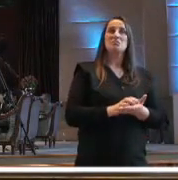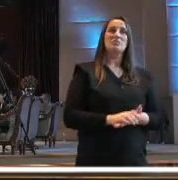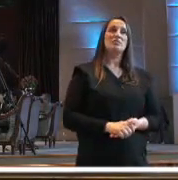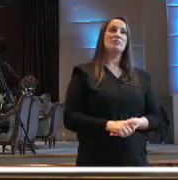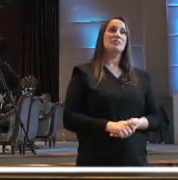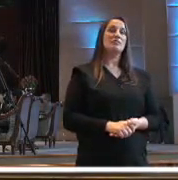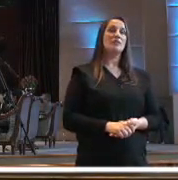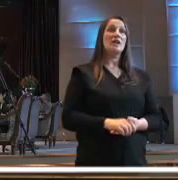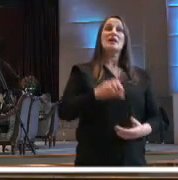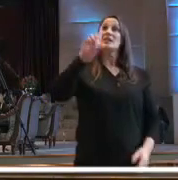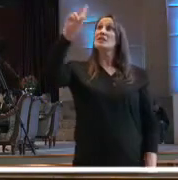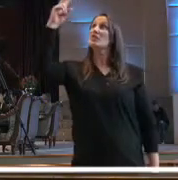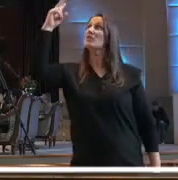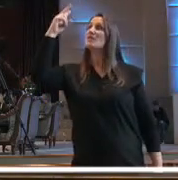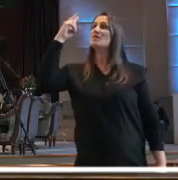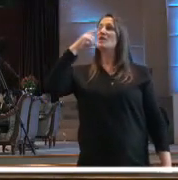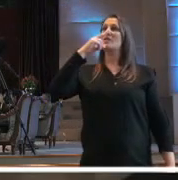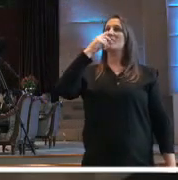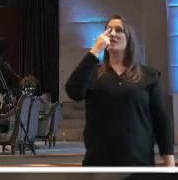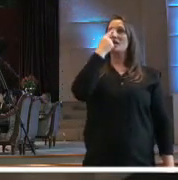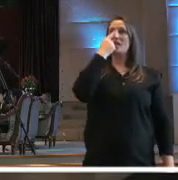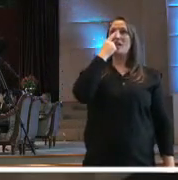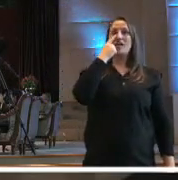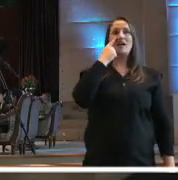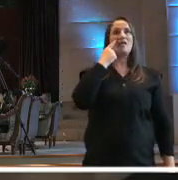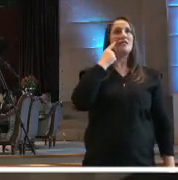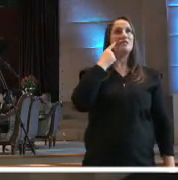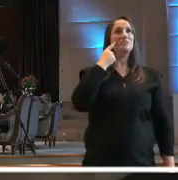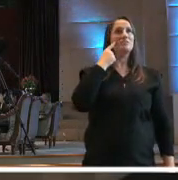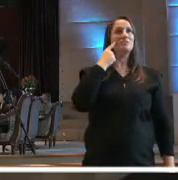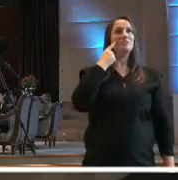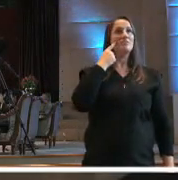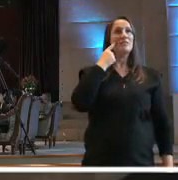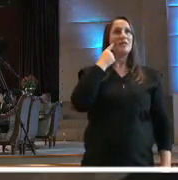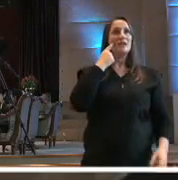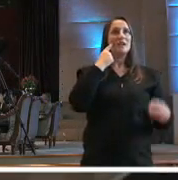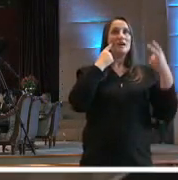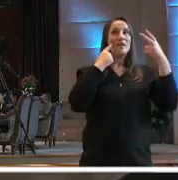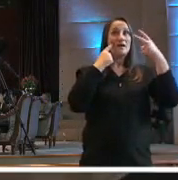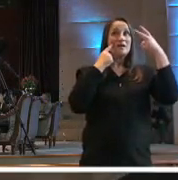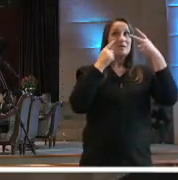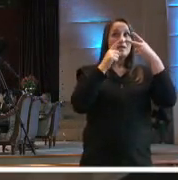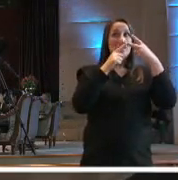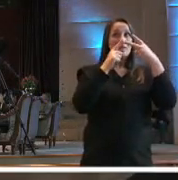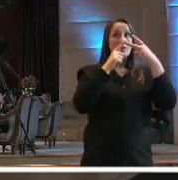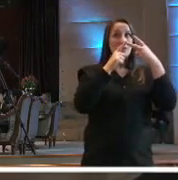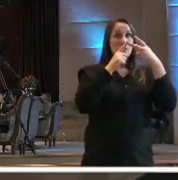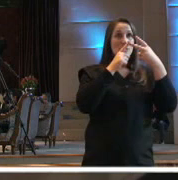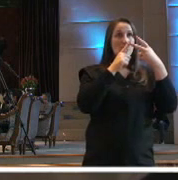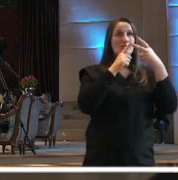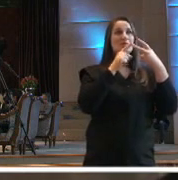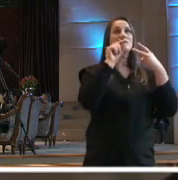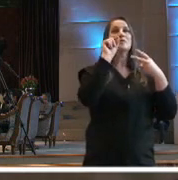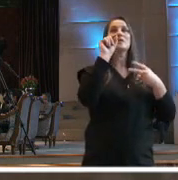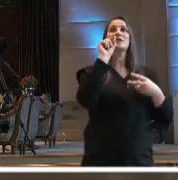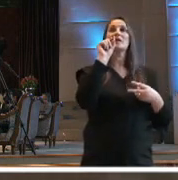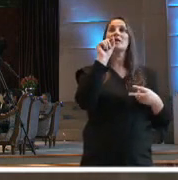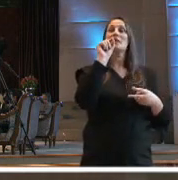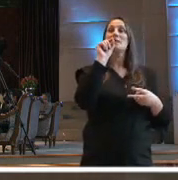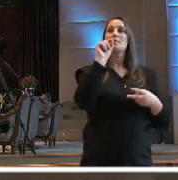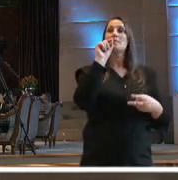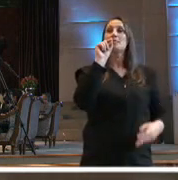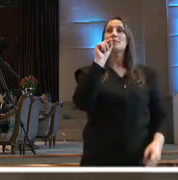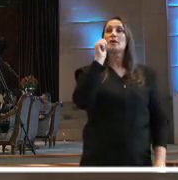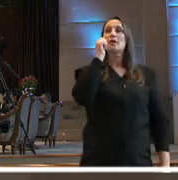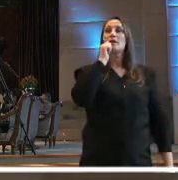Deus vê as nossas lágrimas. Segunda cena que me veio à memória foi Maria, irmã